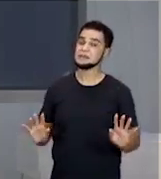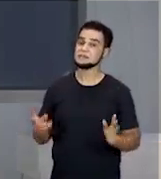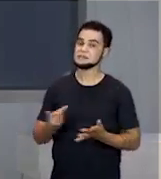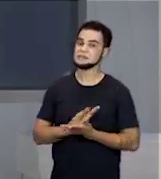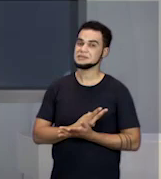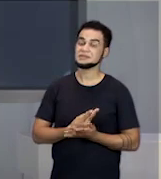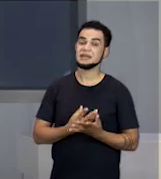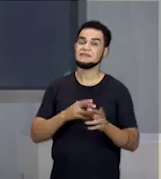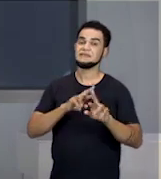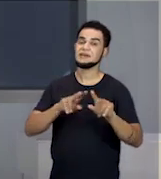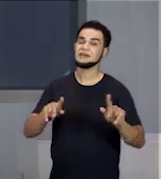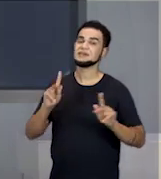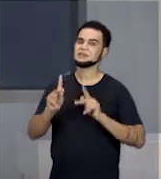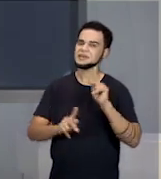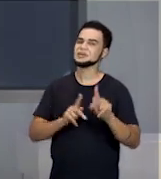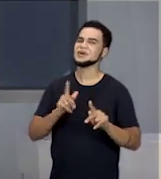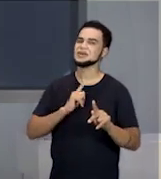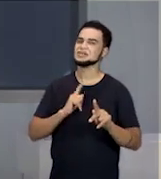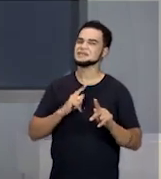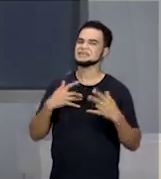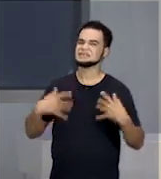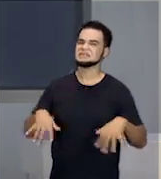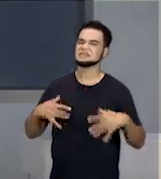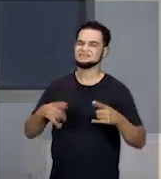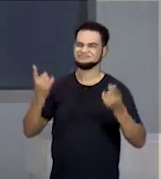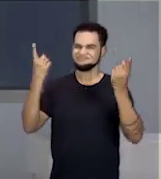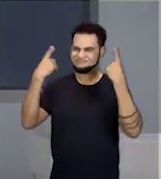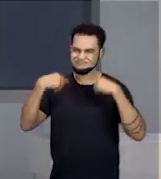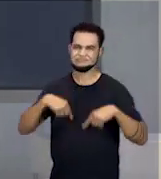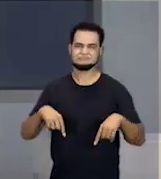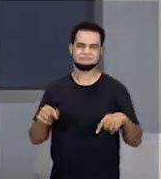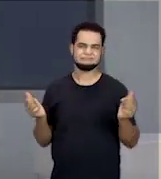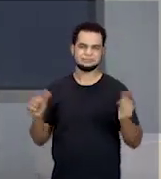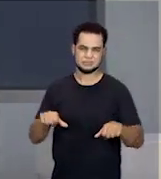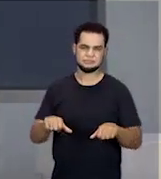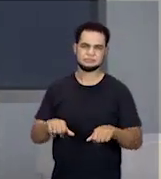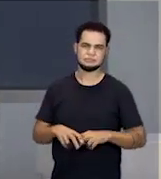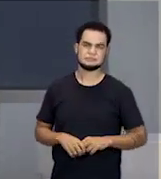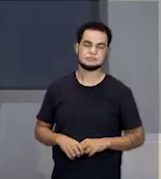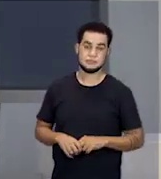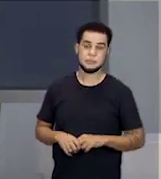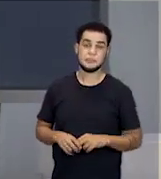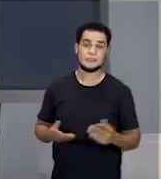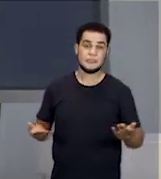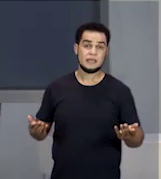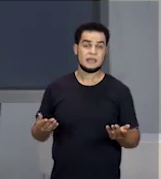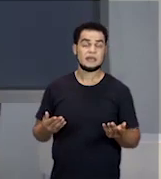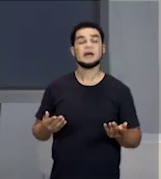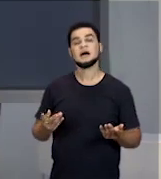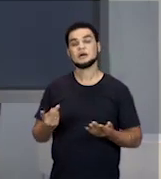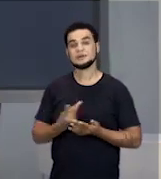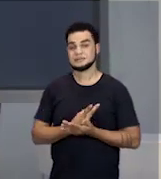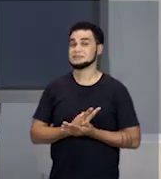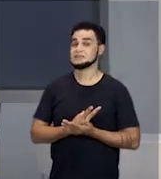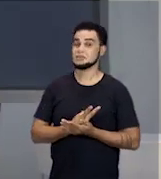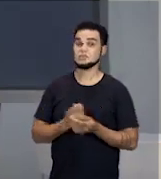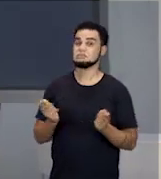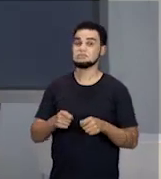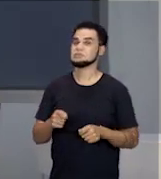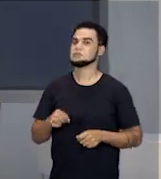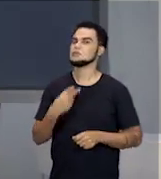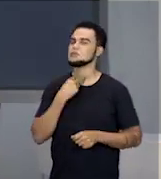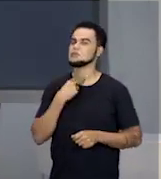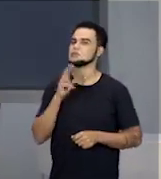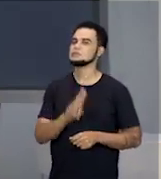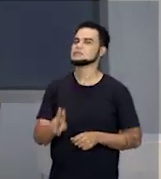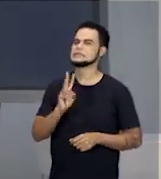pessoas sofriam aí com alguns efeitos colaterais. E isso permitia que esse uso seja limitado.